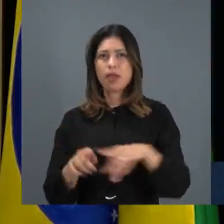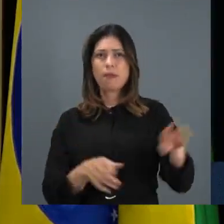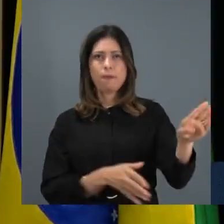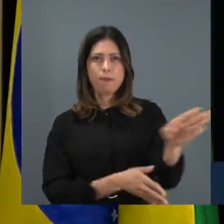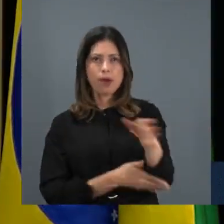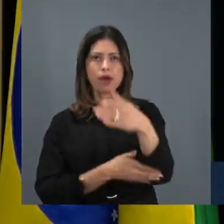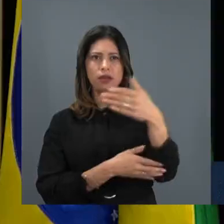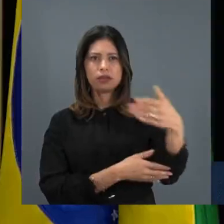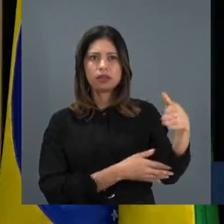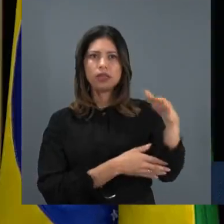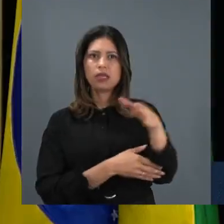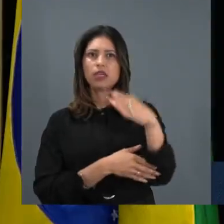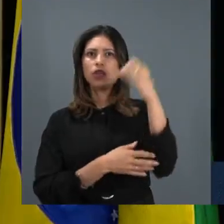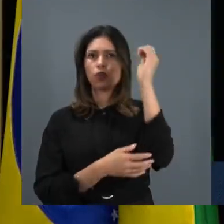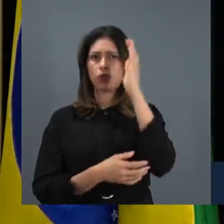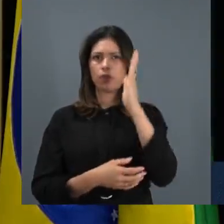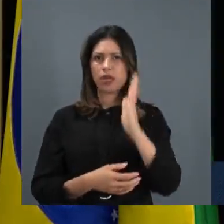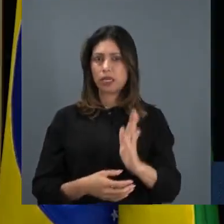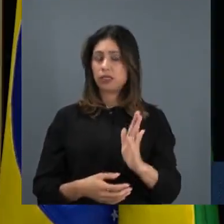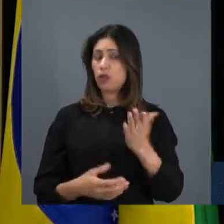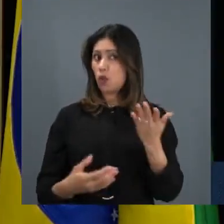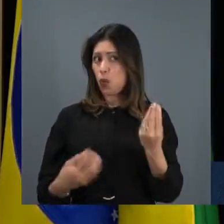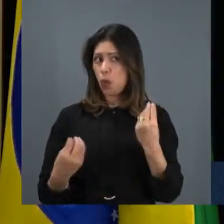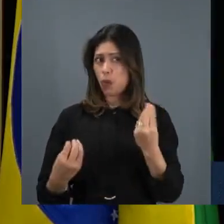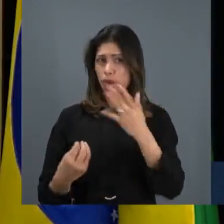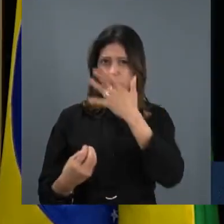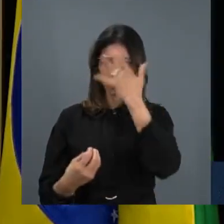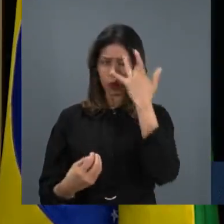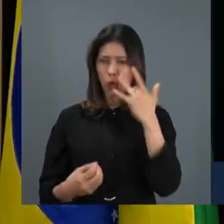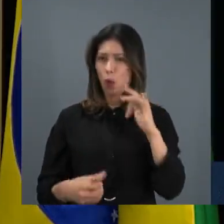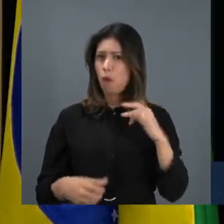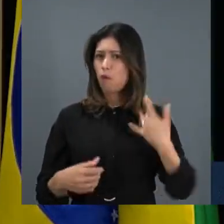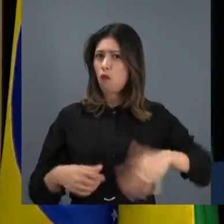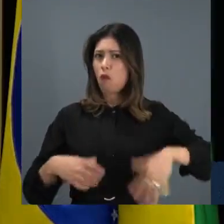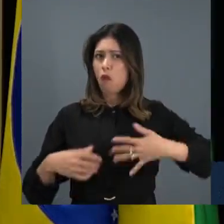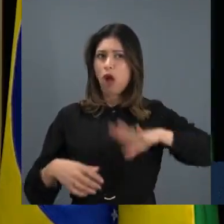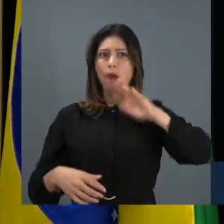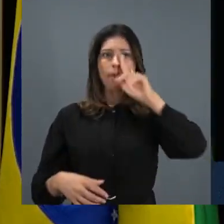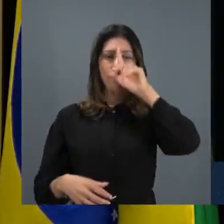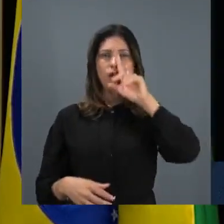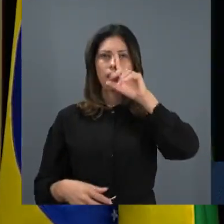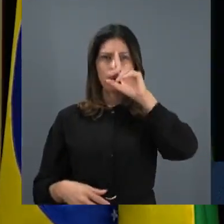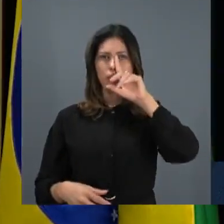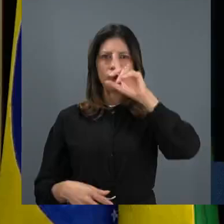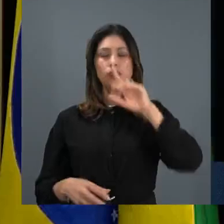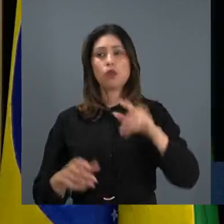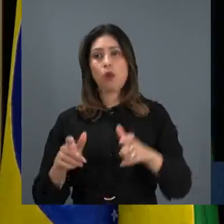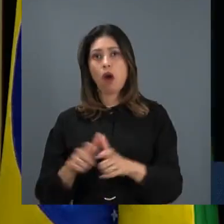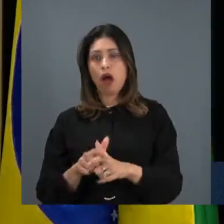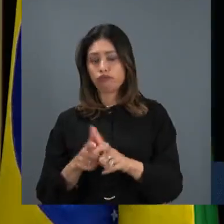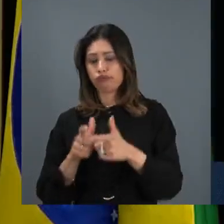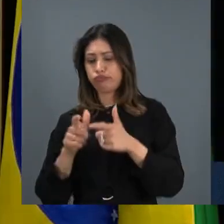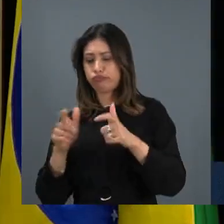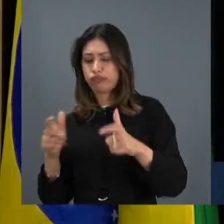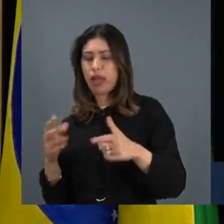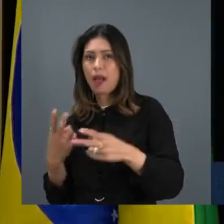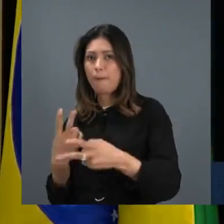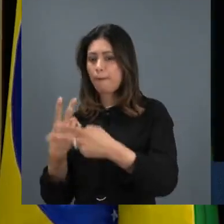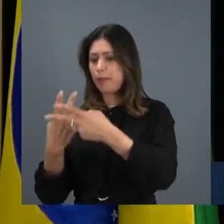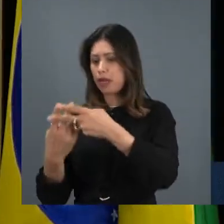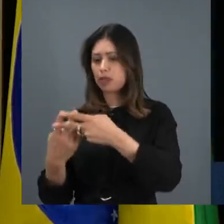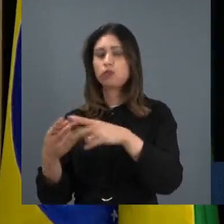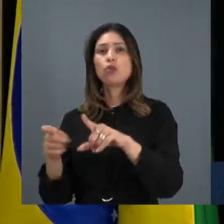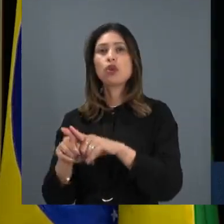terroristas e continuam. A maioria dos cidadãos presos foram enquadrados pela prática de crimes previstos